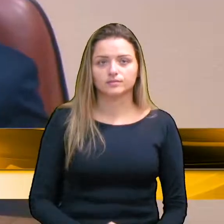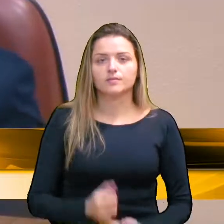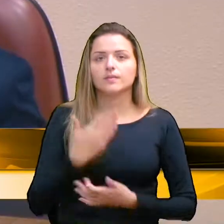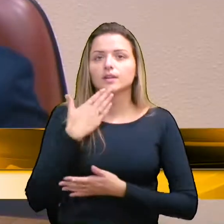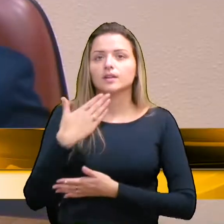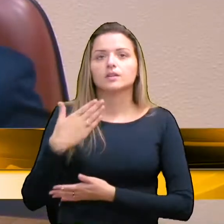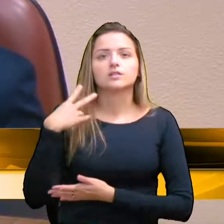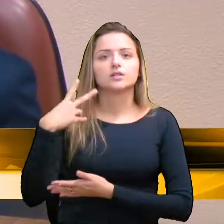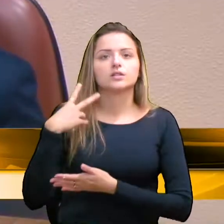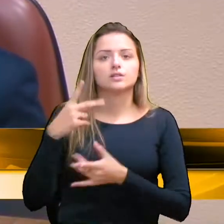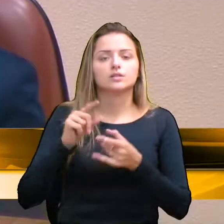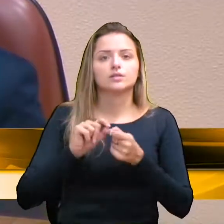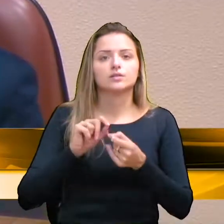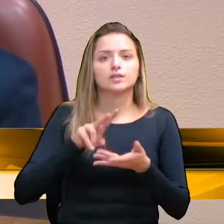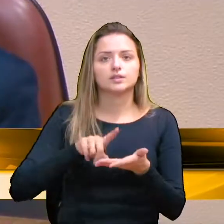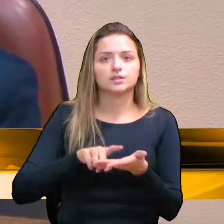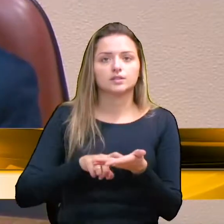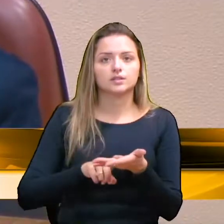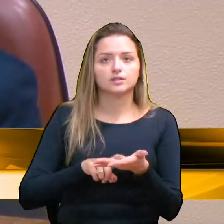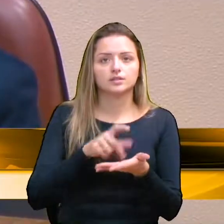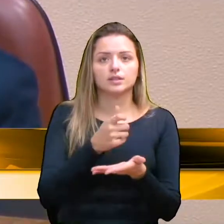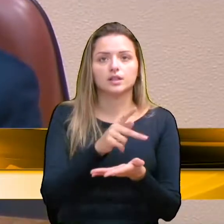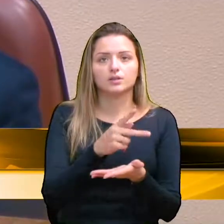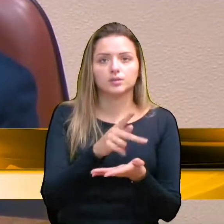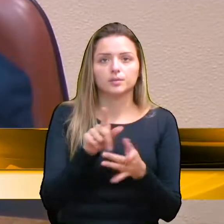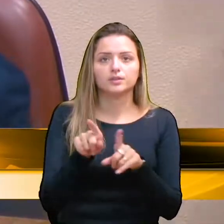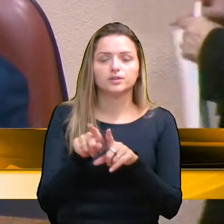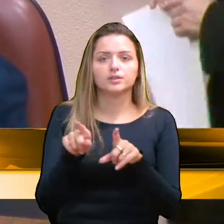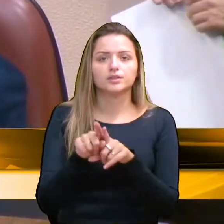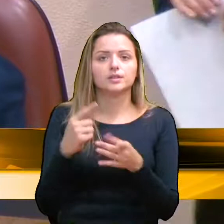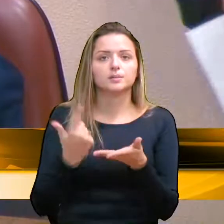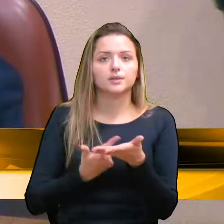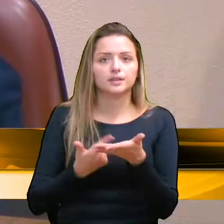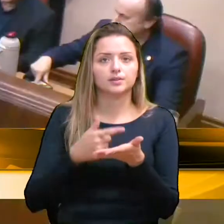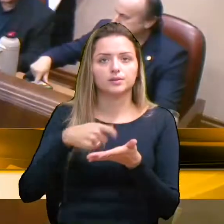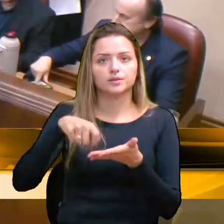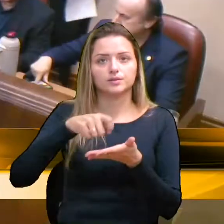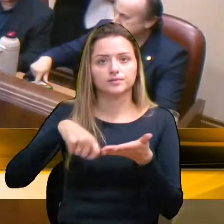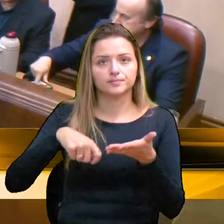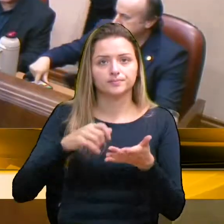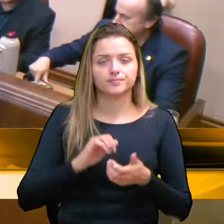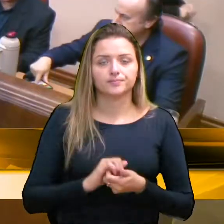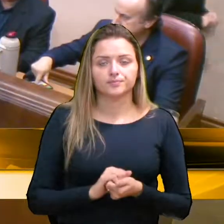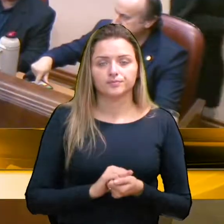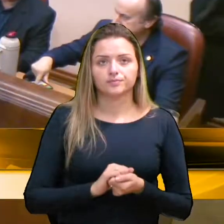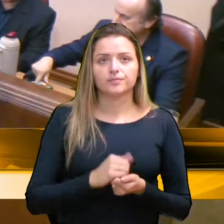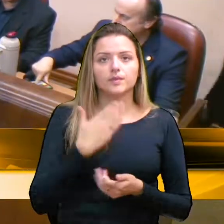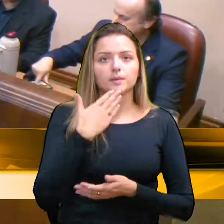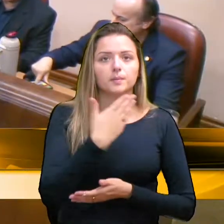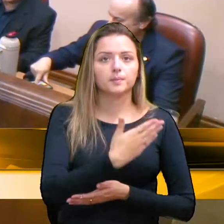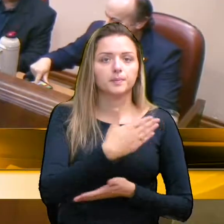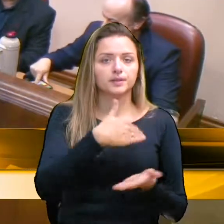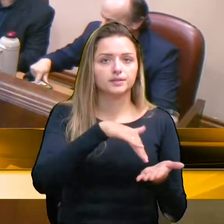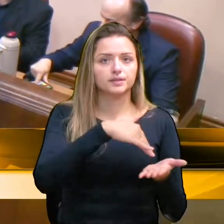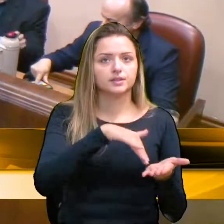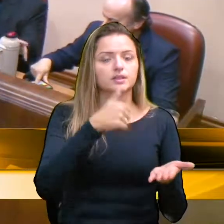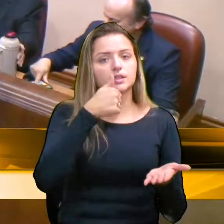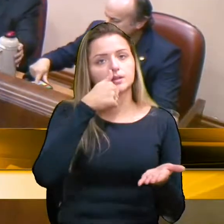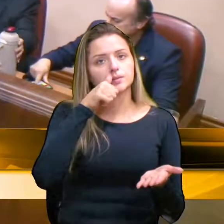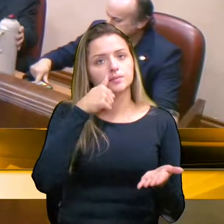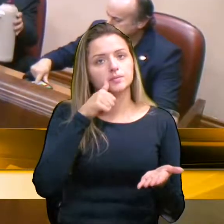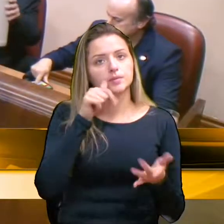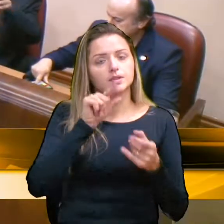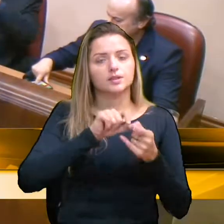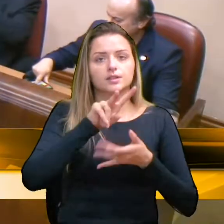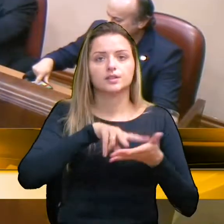Solicito aos vereadores que procedam ao registro de presença no terminal eletrônico e também no livro de presenças. Solicita a primeira secretária, a vereadora Paula Iores, que faça a